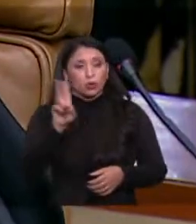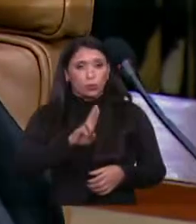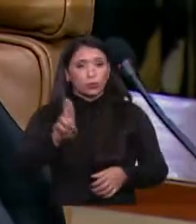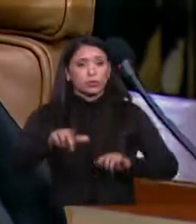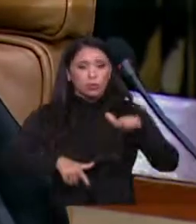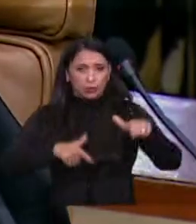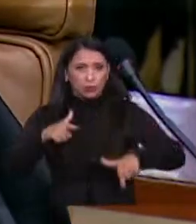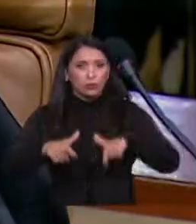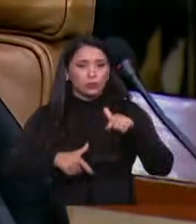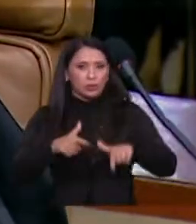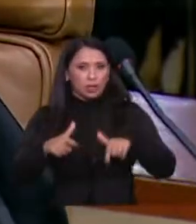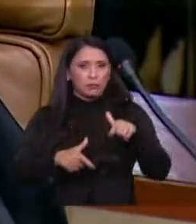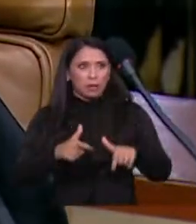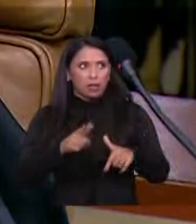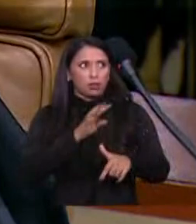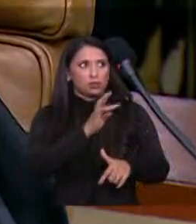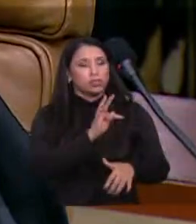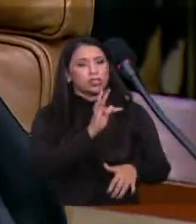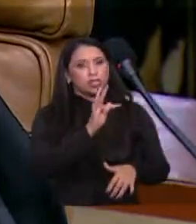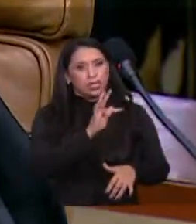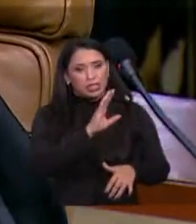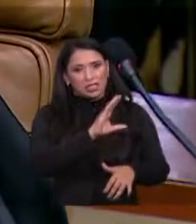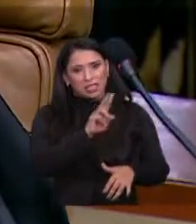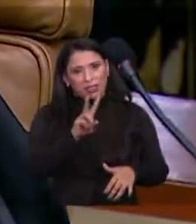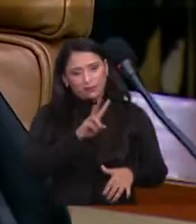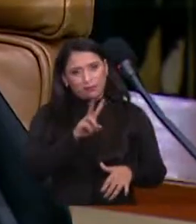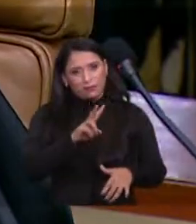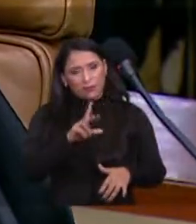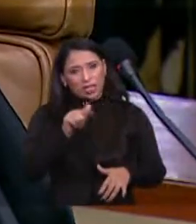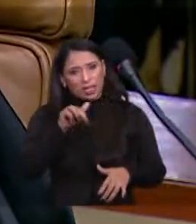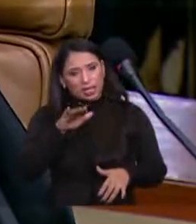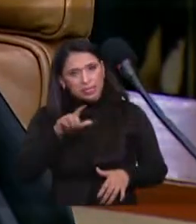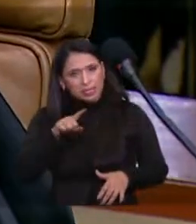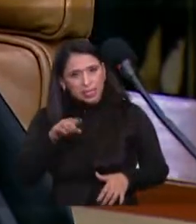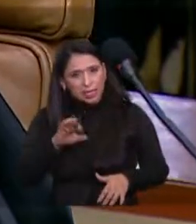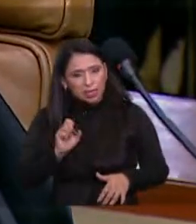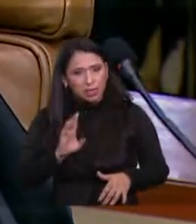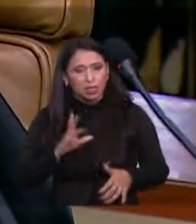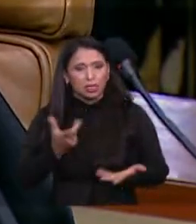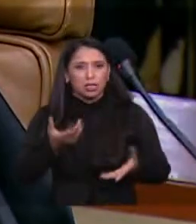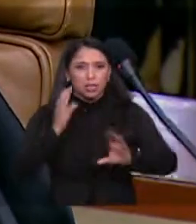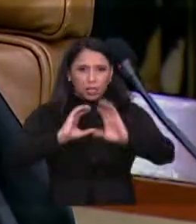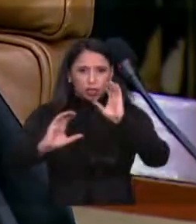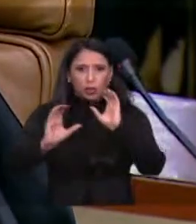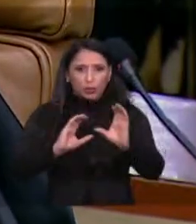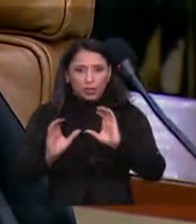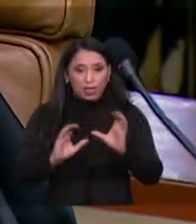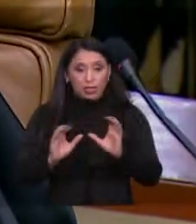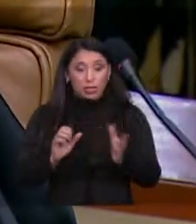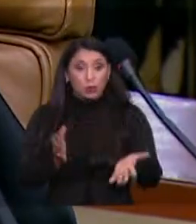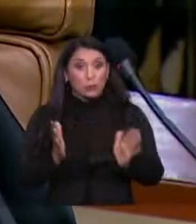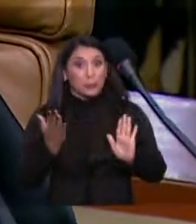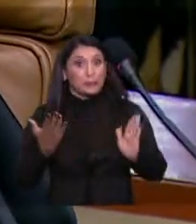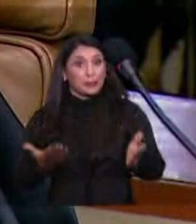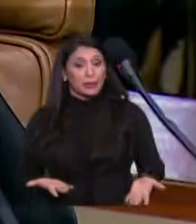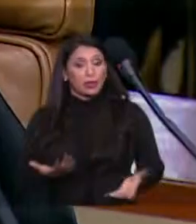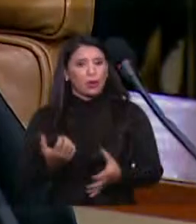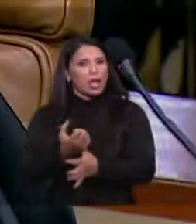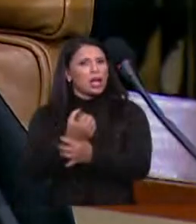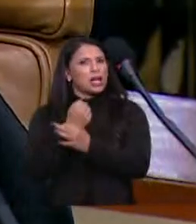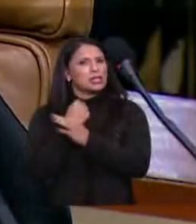serviços prestados por veículos e comunicação a facilidade e segurança proporcionadas pelas